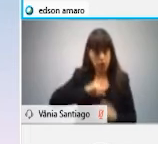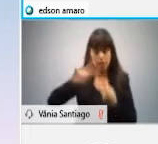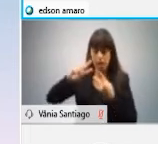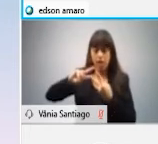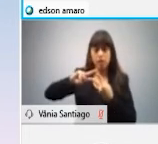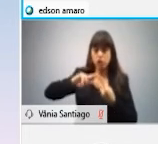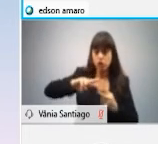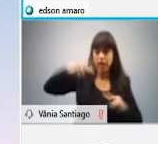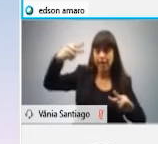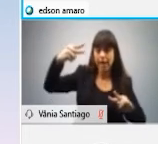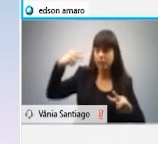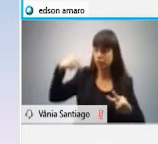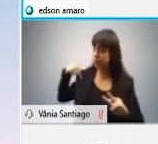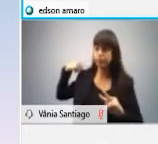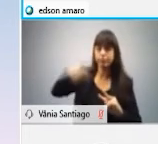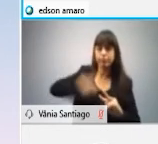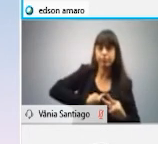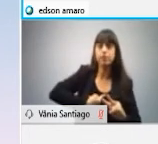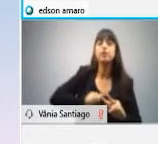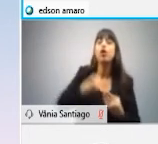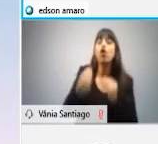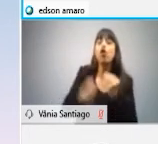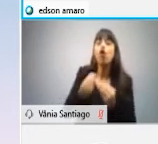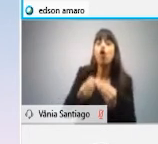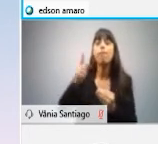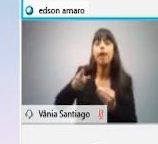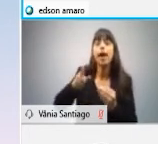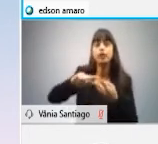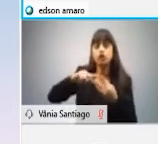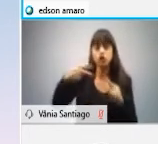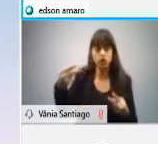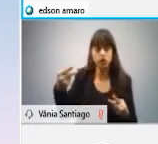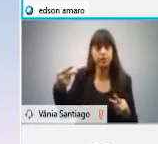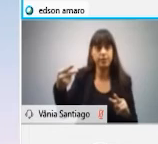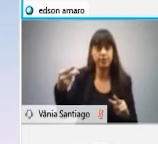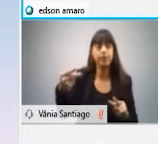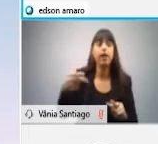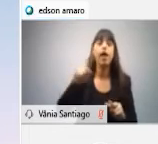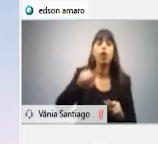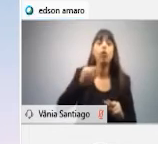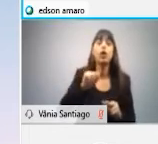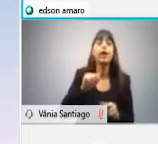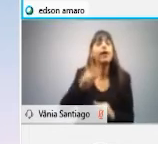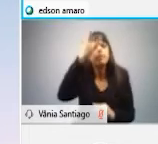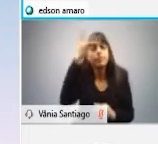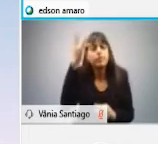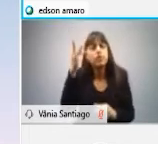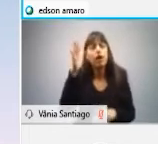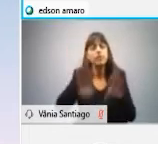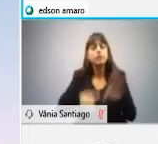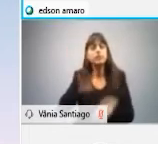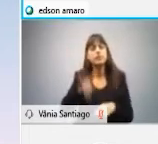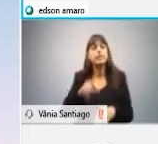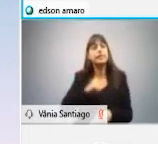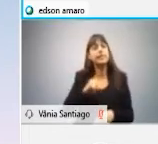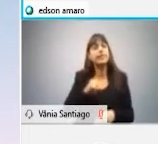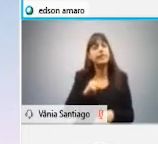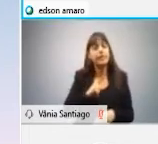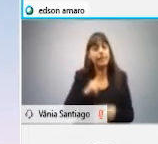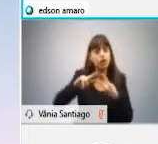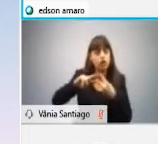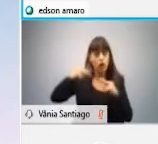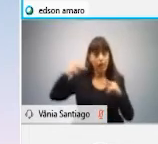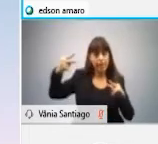segunda parte é como nós expressamos os nossos genes. Ainda menos conhecido, o fato de uma pessoa ter uma determinada carga genética